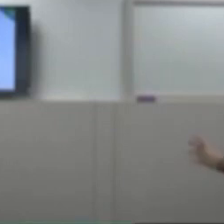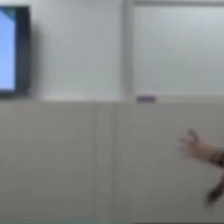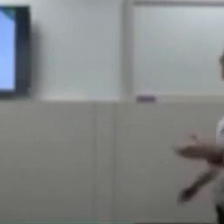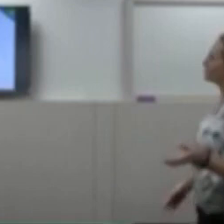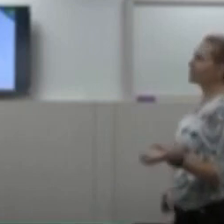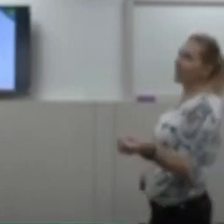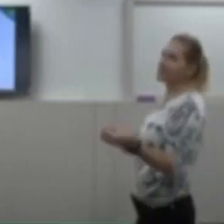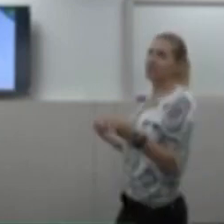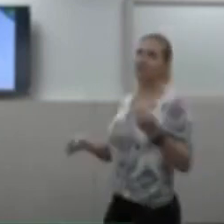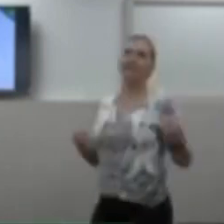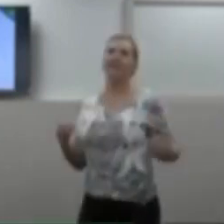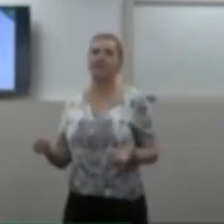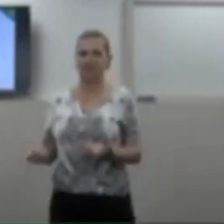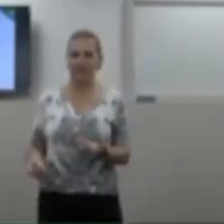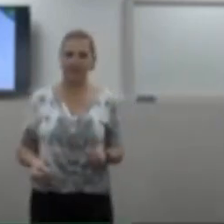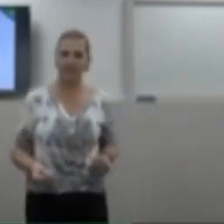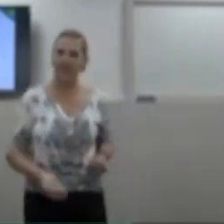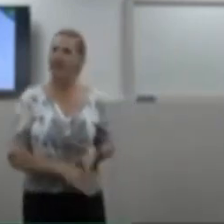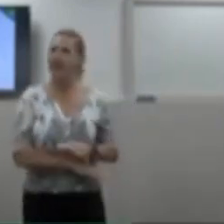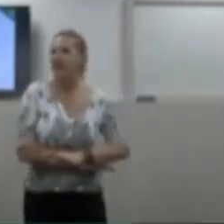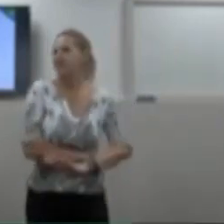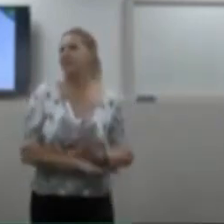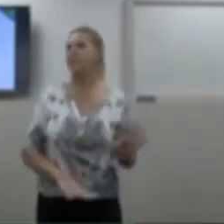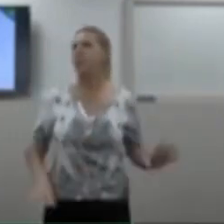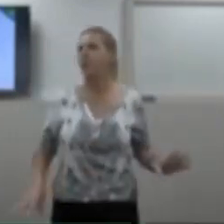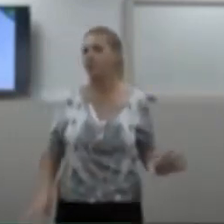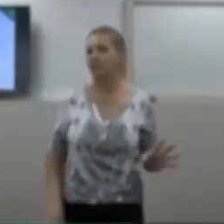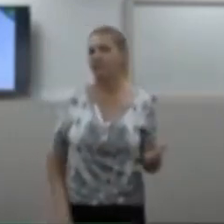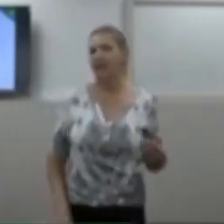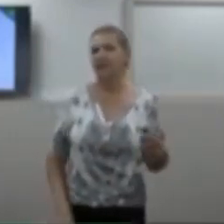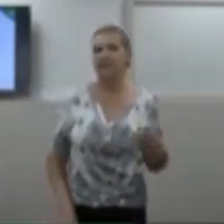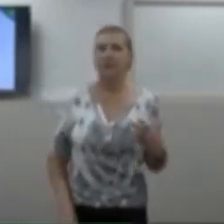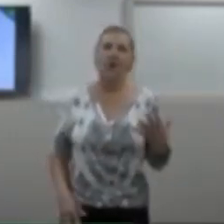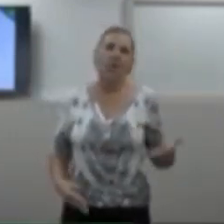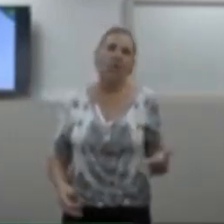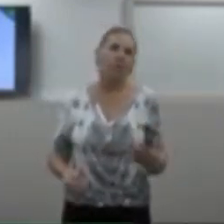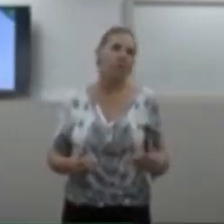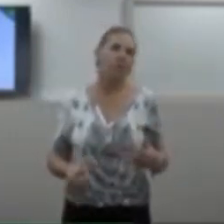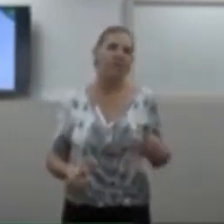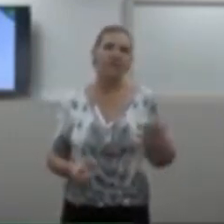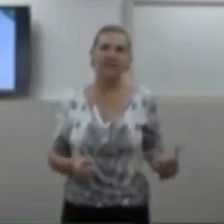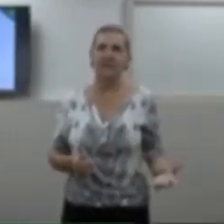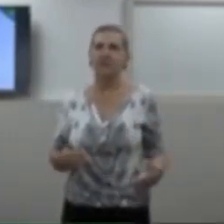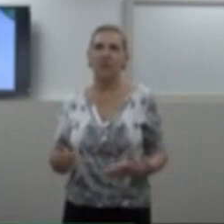Pronto, pronto, pronto. Por que essa é muito fácil, professora? Essa tá muito fácil.